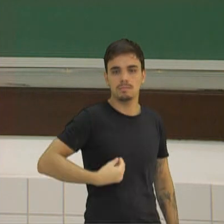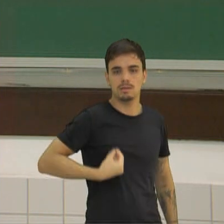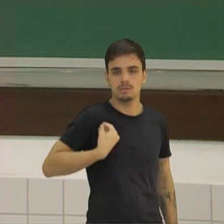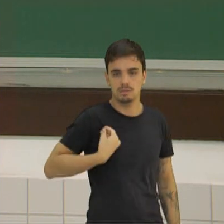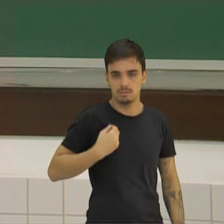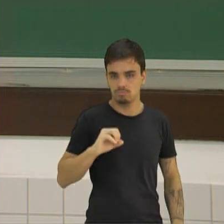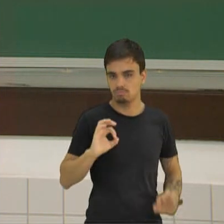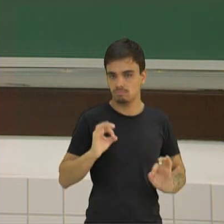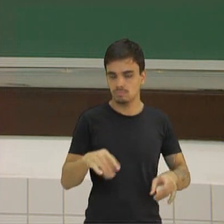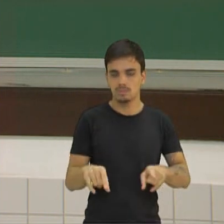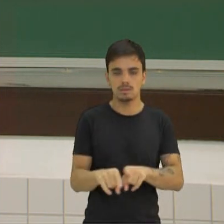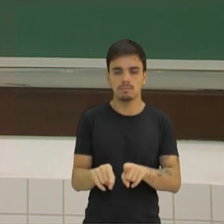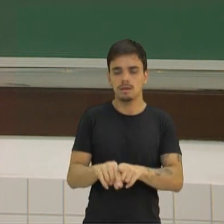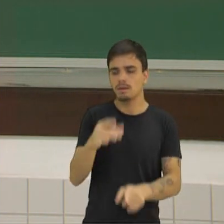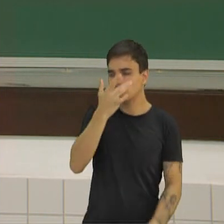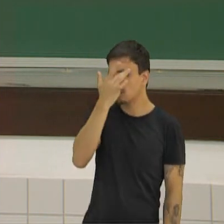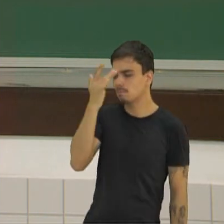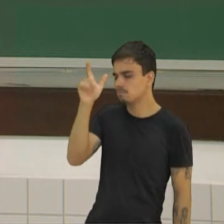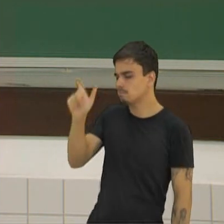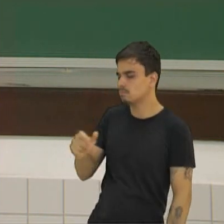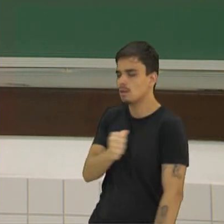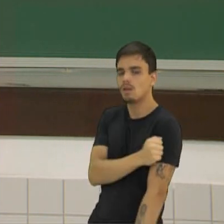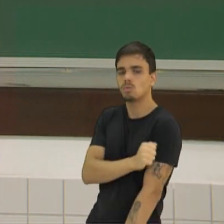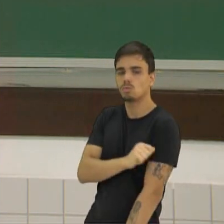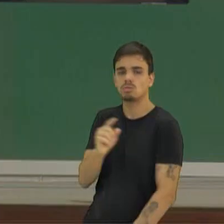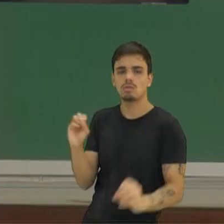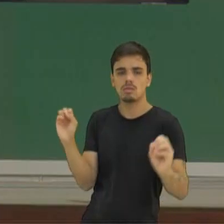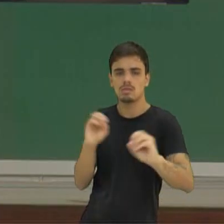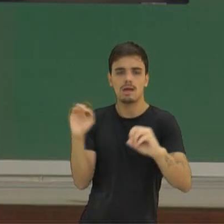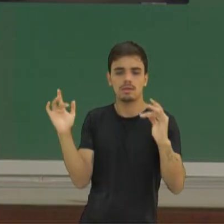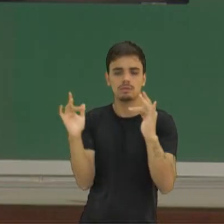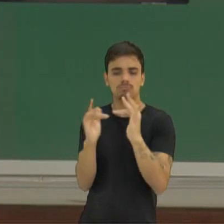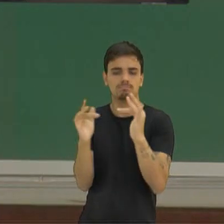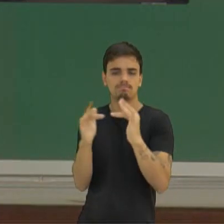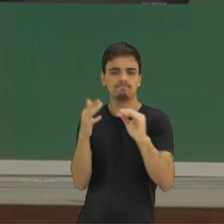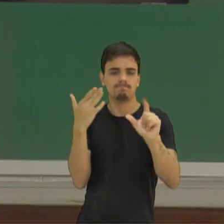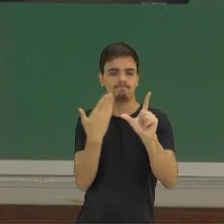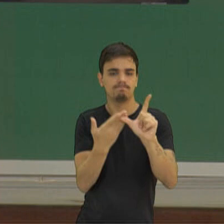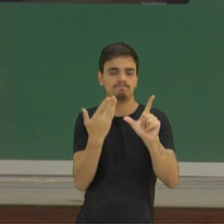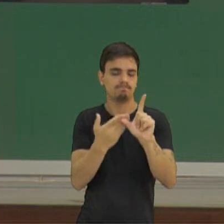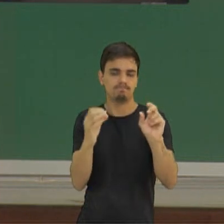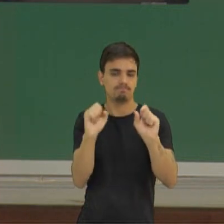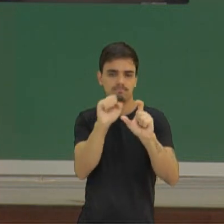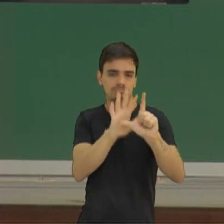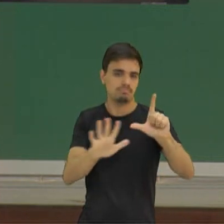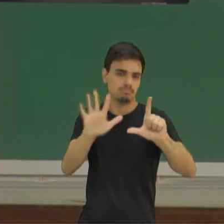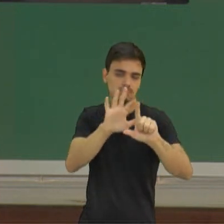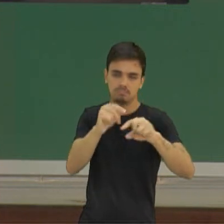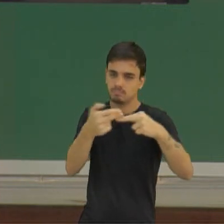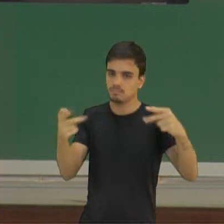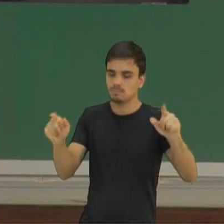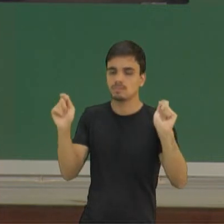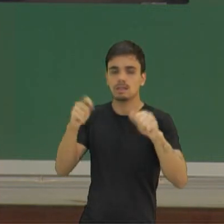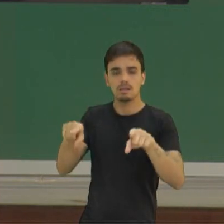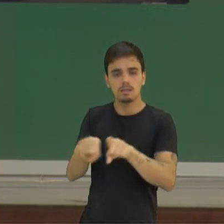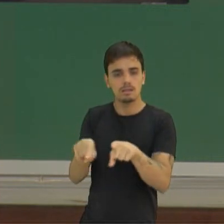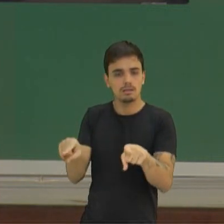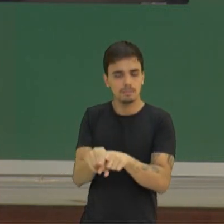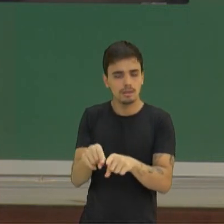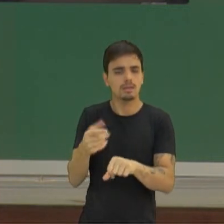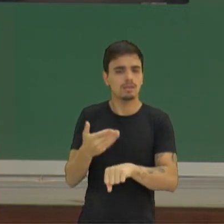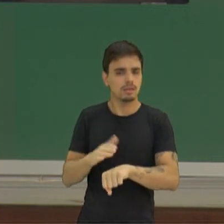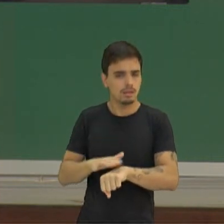garante assiduidade e para aqueles alunos que ainda não estão a acessamos aplicativos ainda tempo pessoal